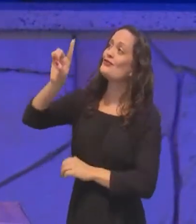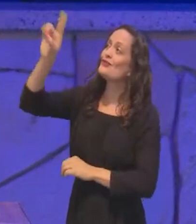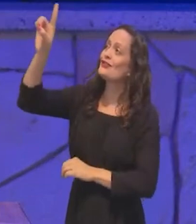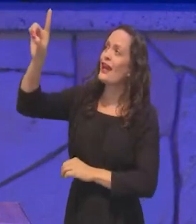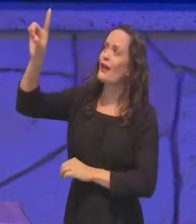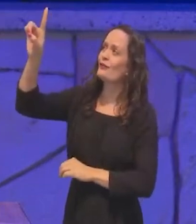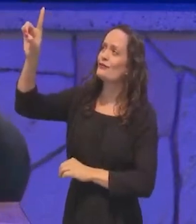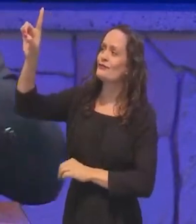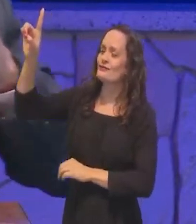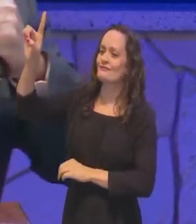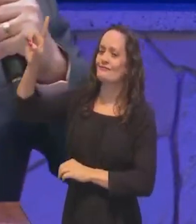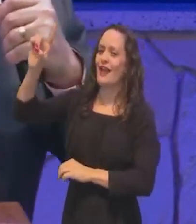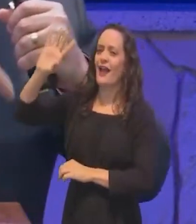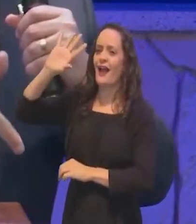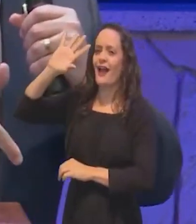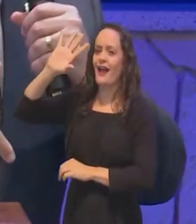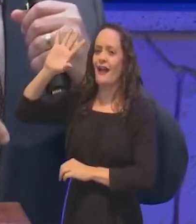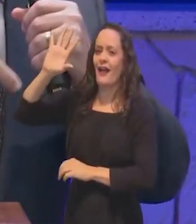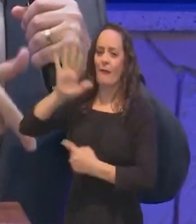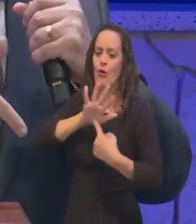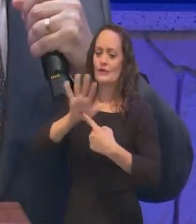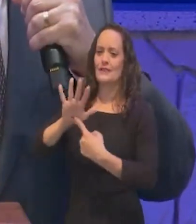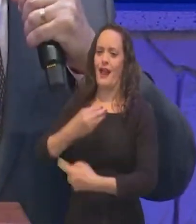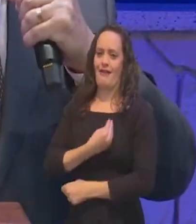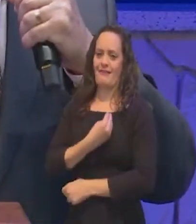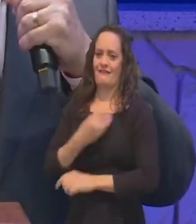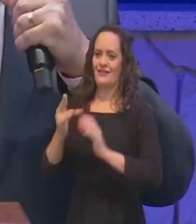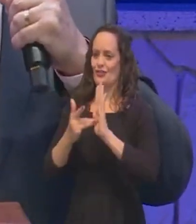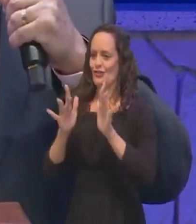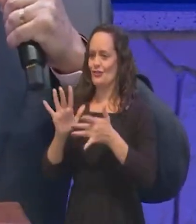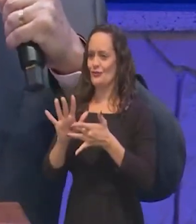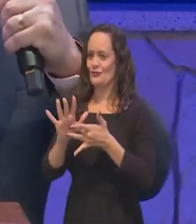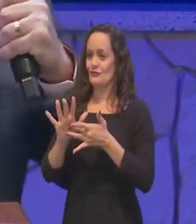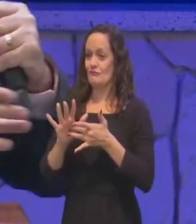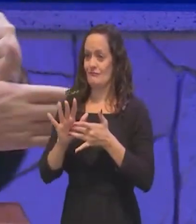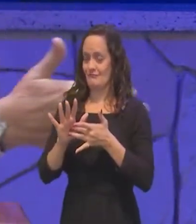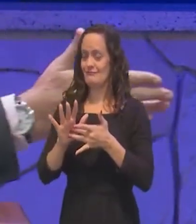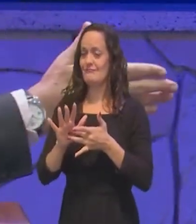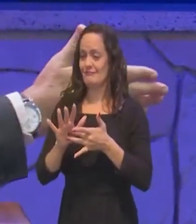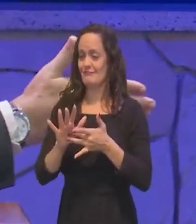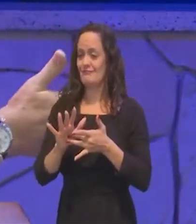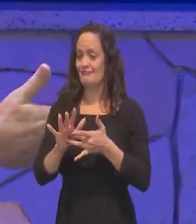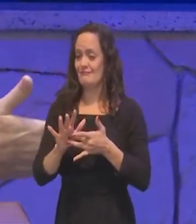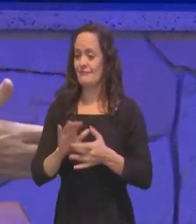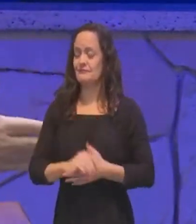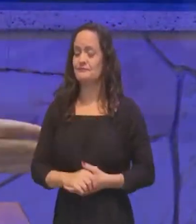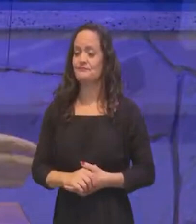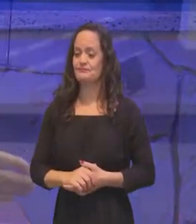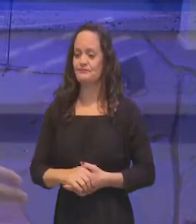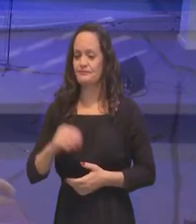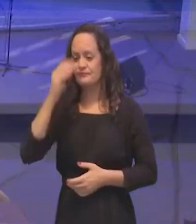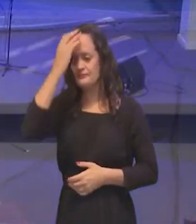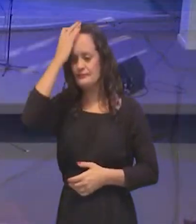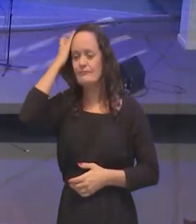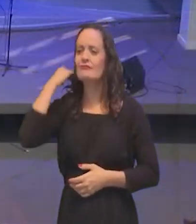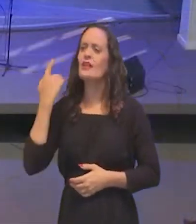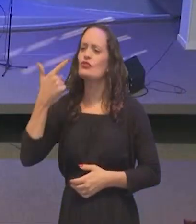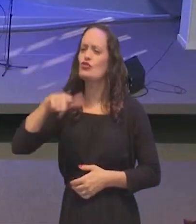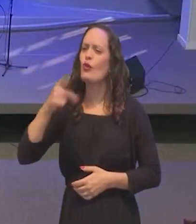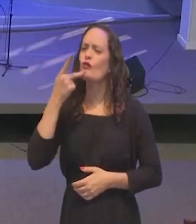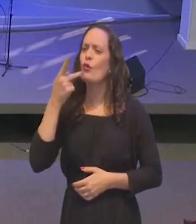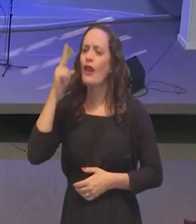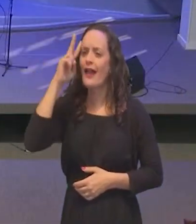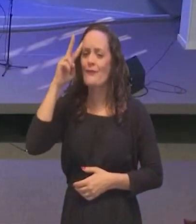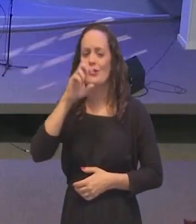era o próprio Deus morrendo pela humanidade. E mais uma vez faço referência a este solo que a nossa irmã